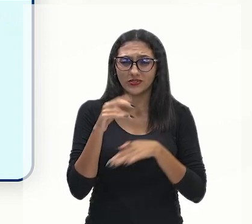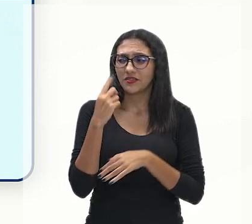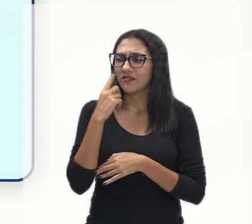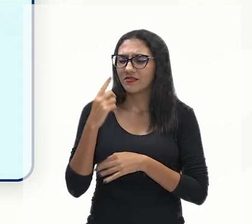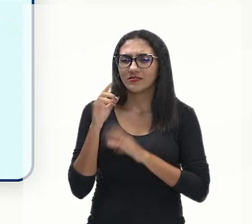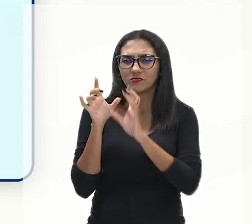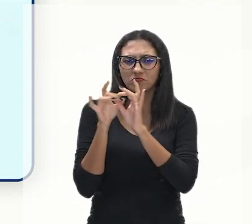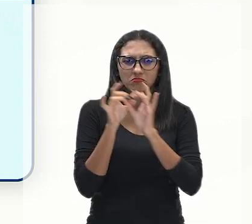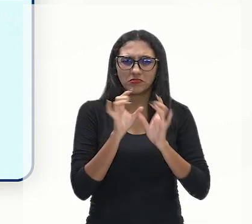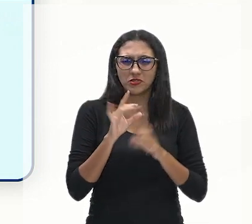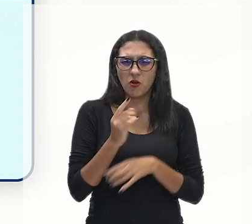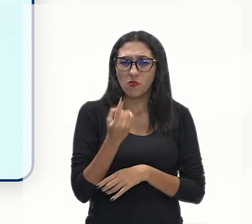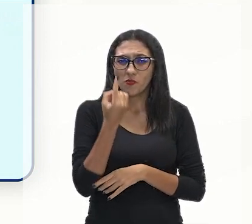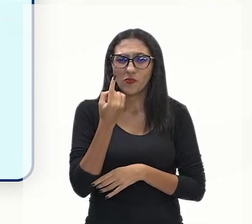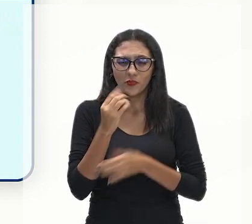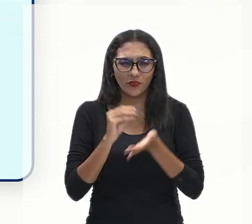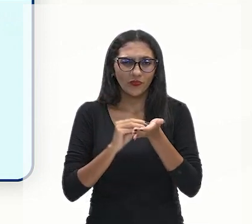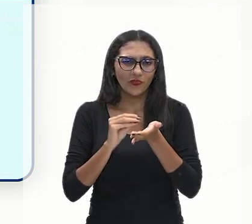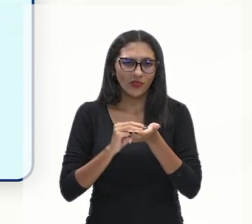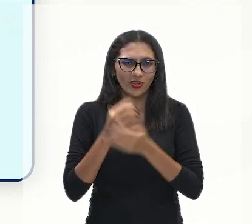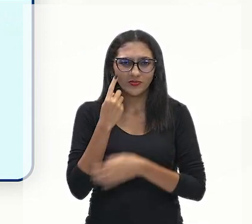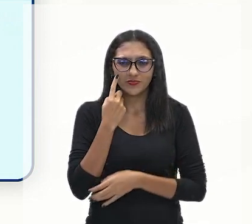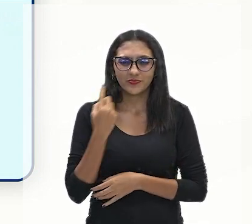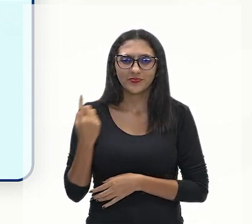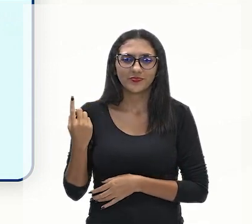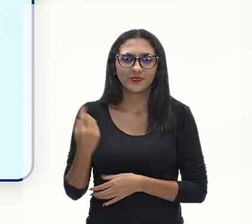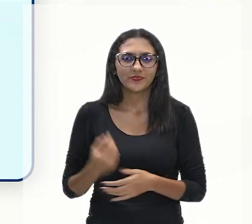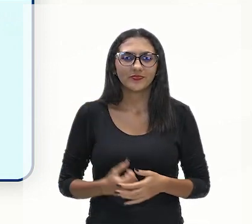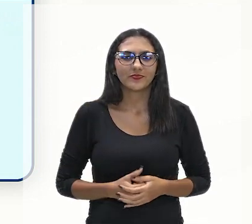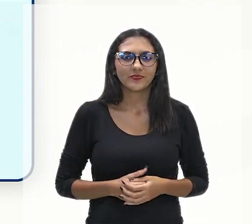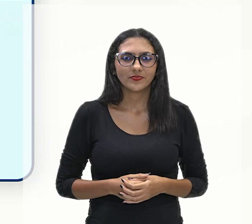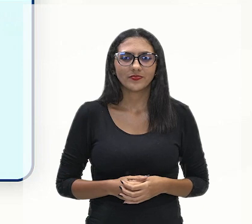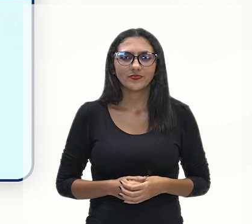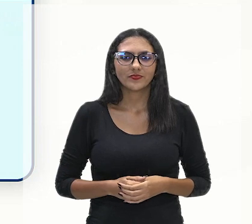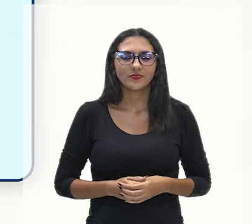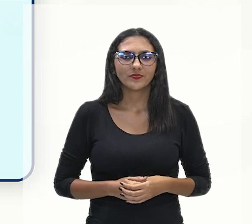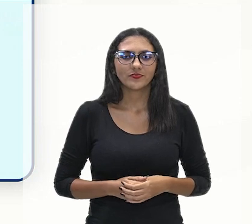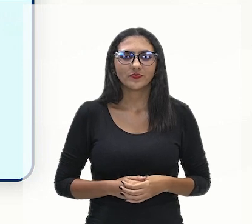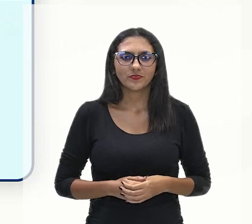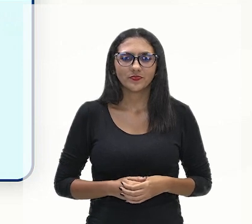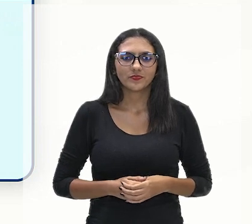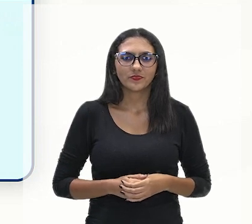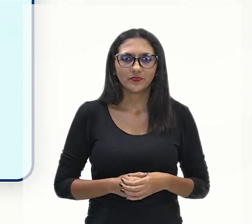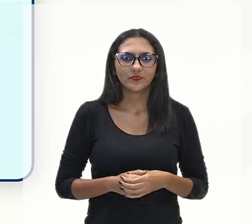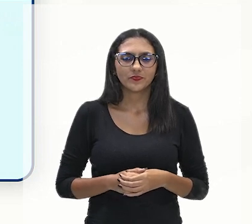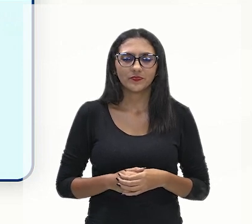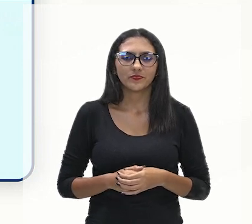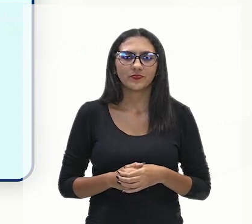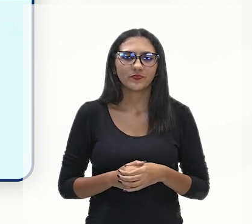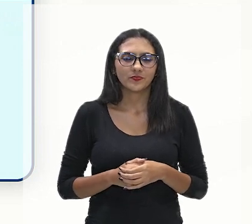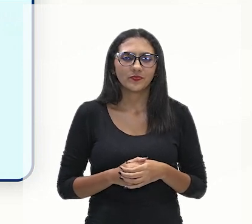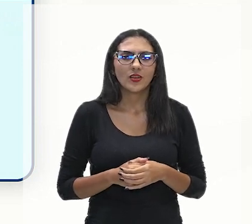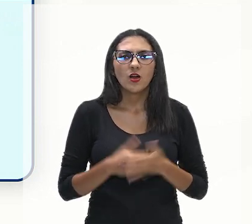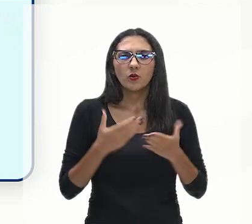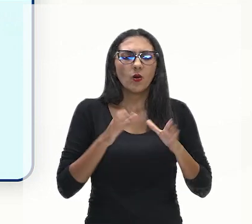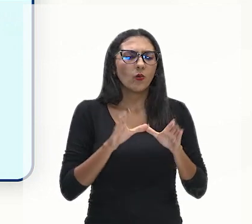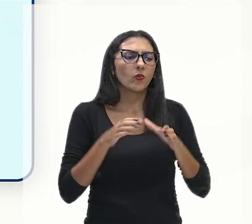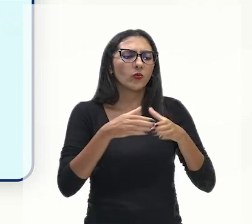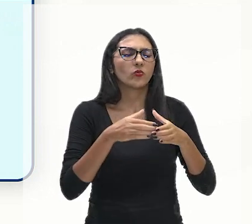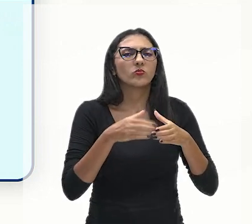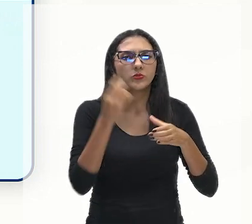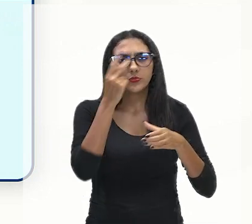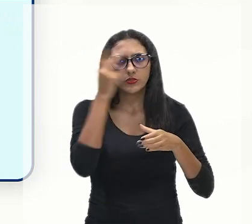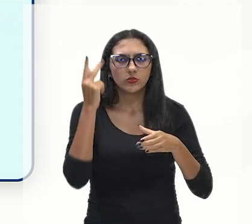pecinha aqui, target audience, o público-alvo, né?